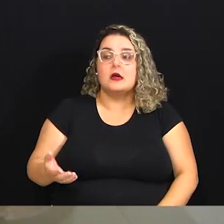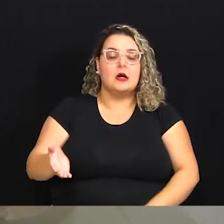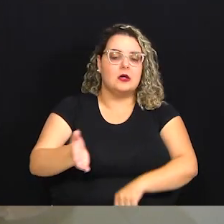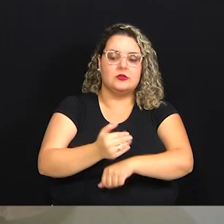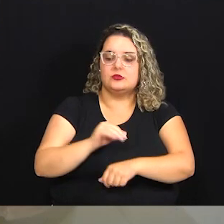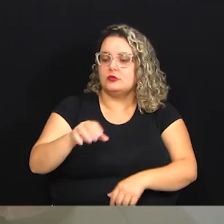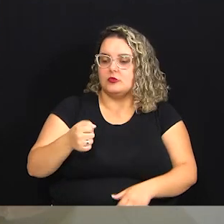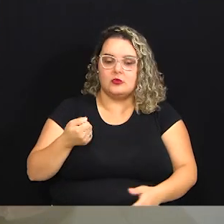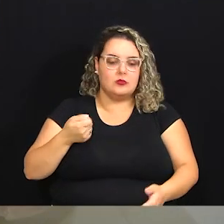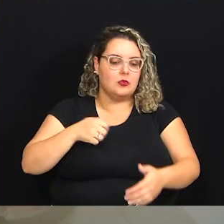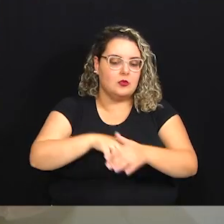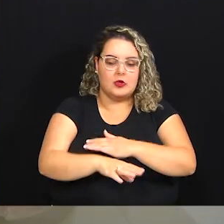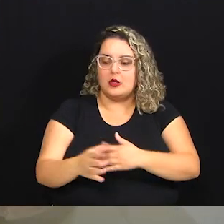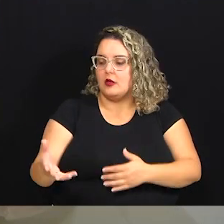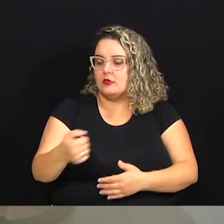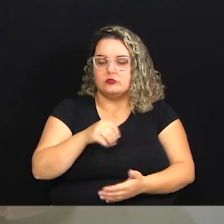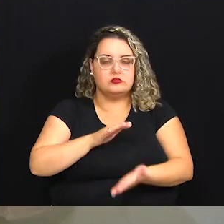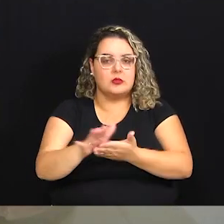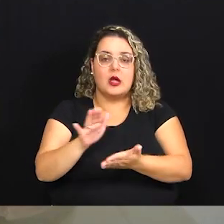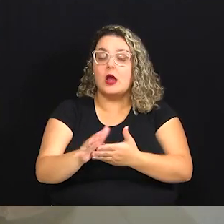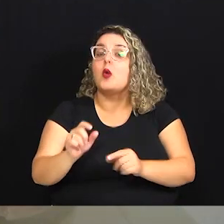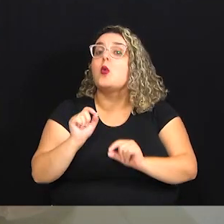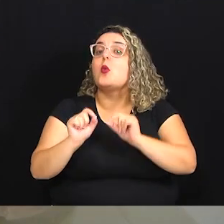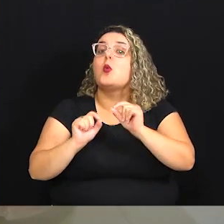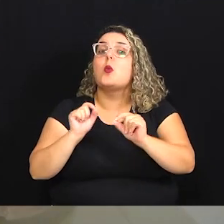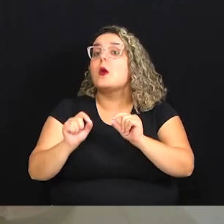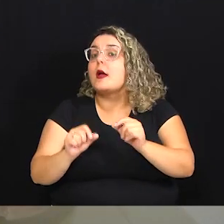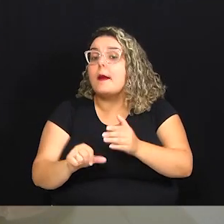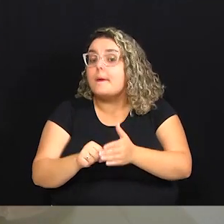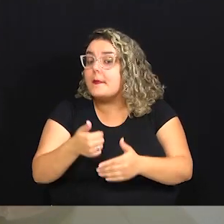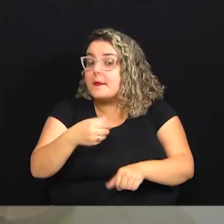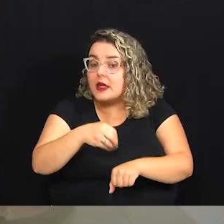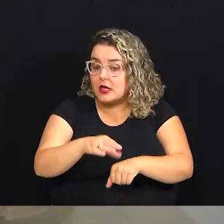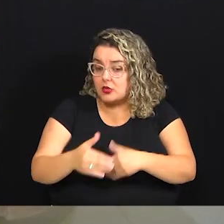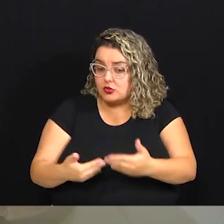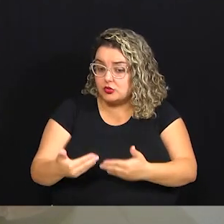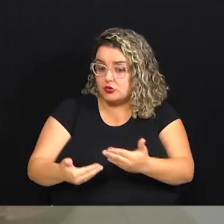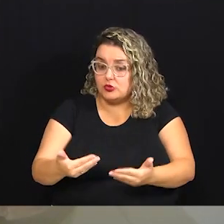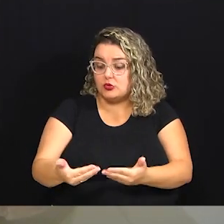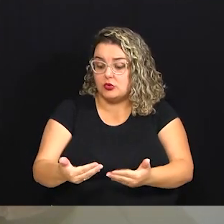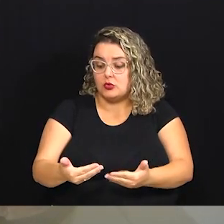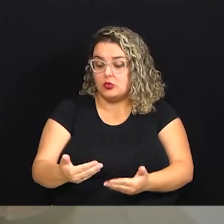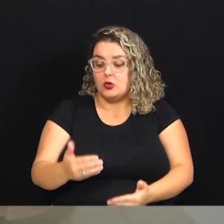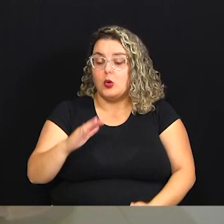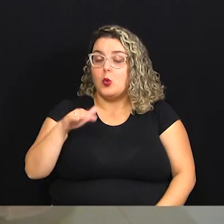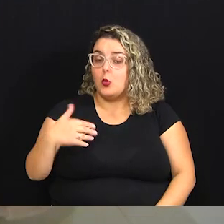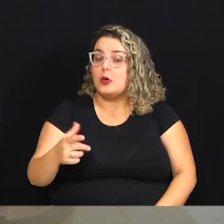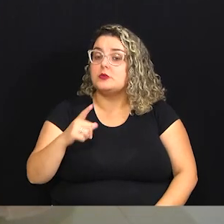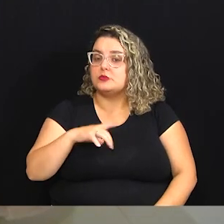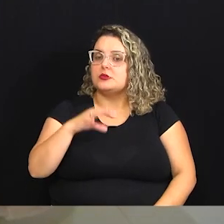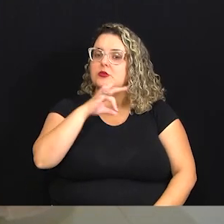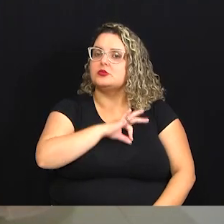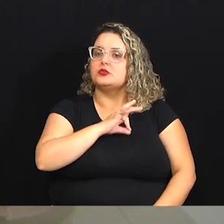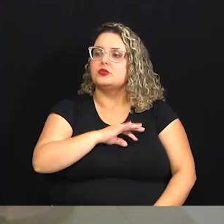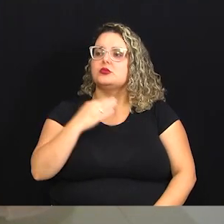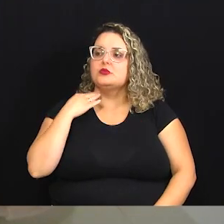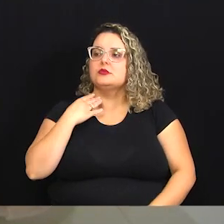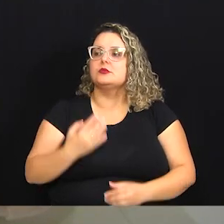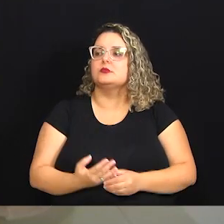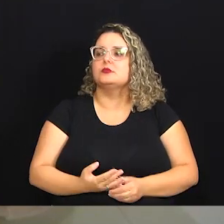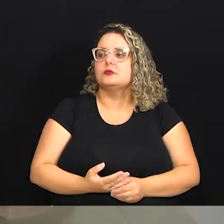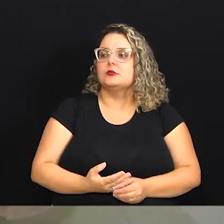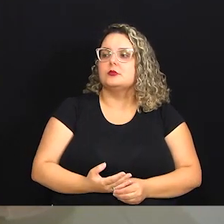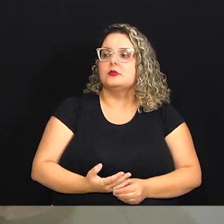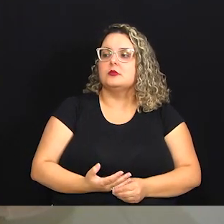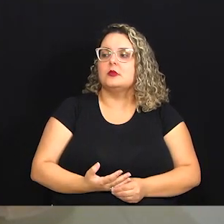pegar, vou gastar, vou pegar, vou guardar? O que seria a primeira dica, o primeiro passo quando cai esse dinheiro na conta?